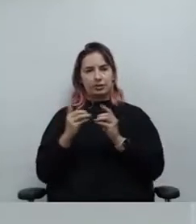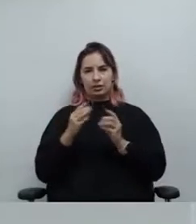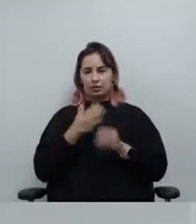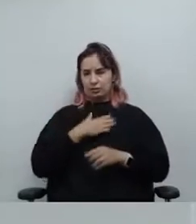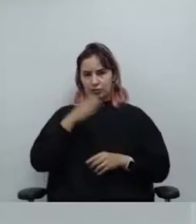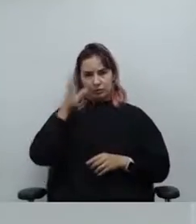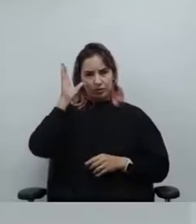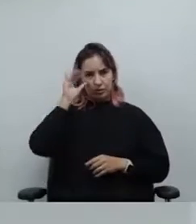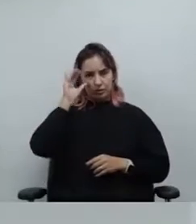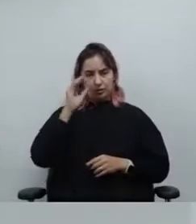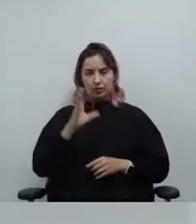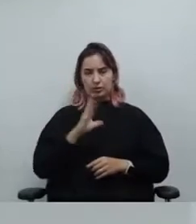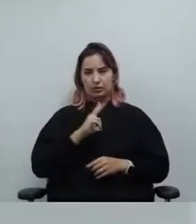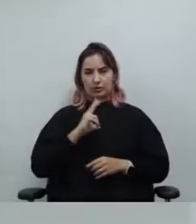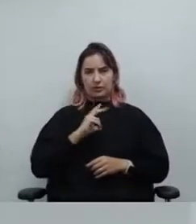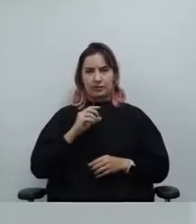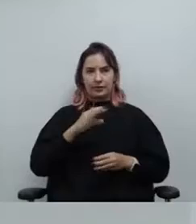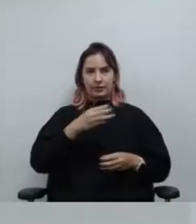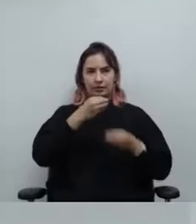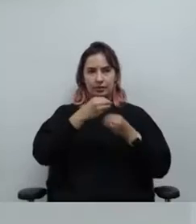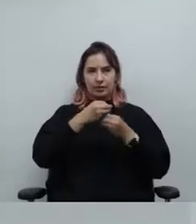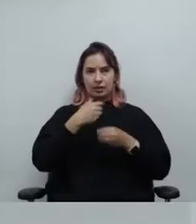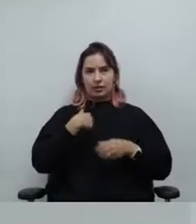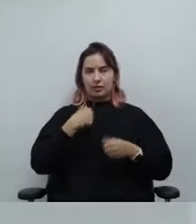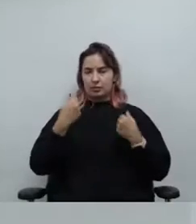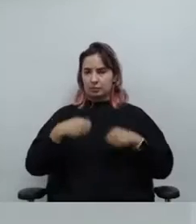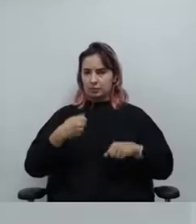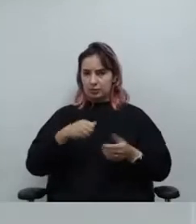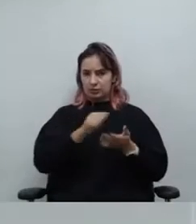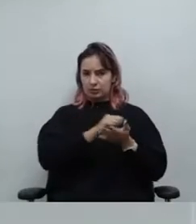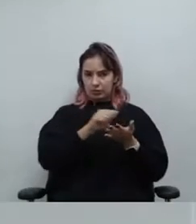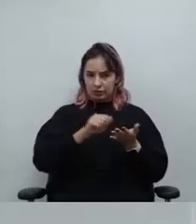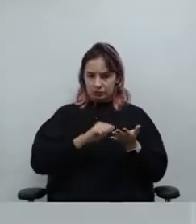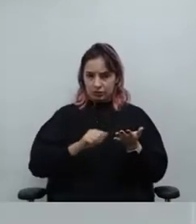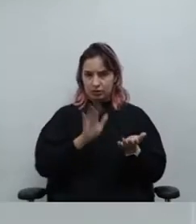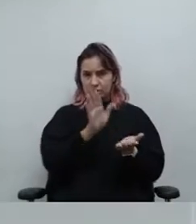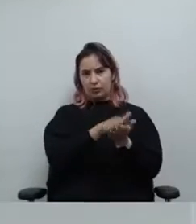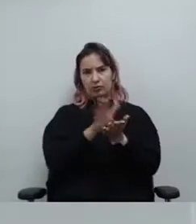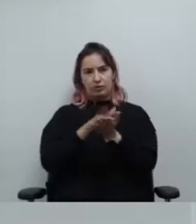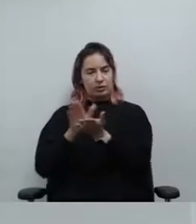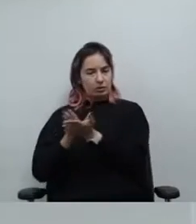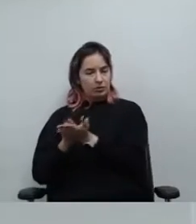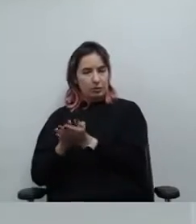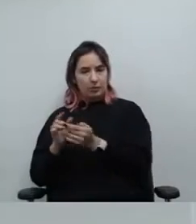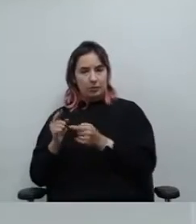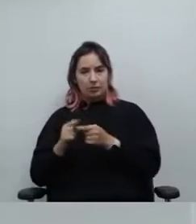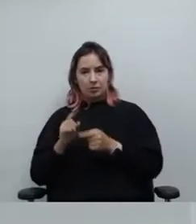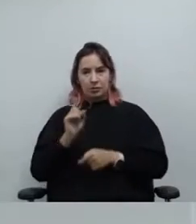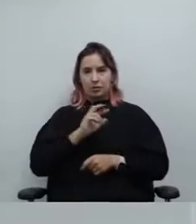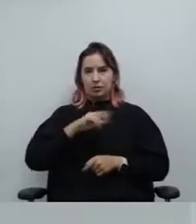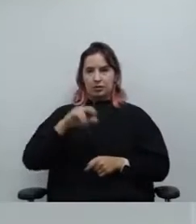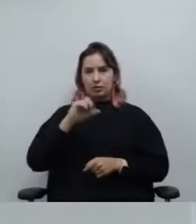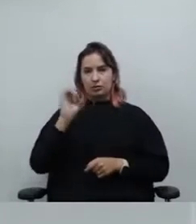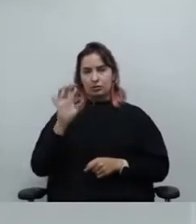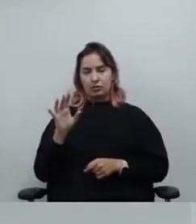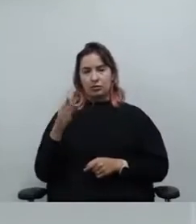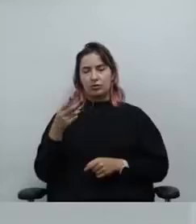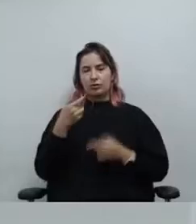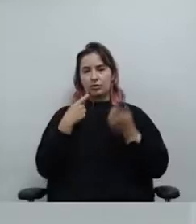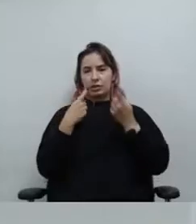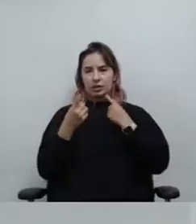Para finalizar só, eu preciso registrar um elogio, porque nem só reclamação existe, mas eu queria